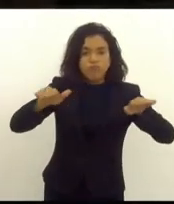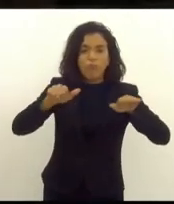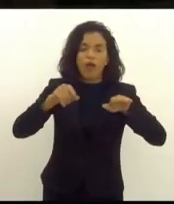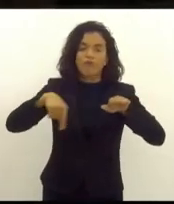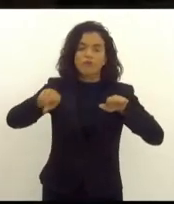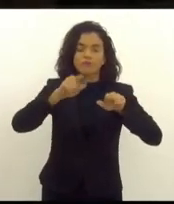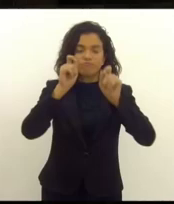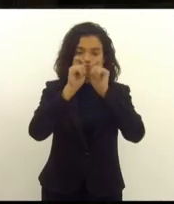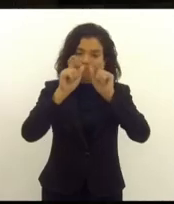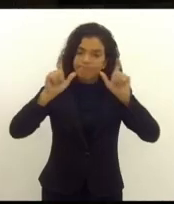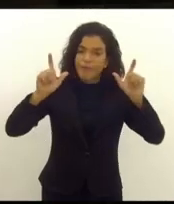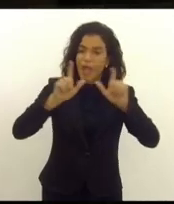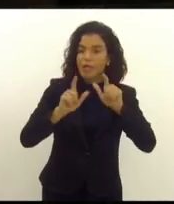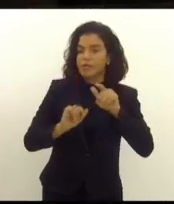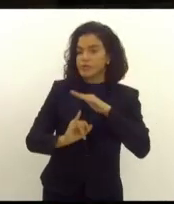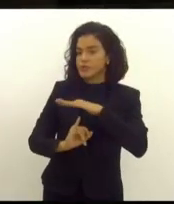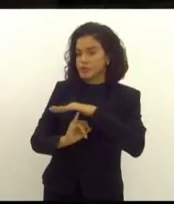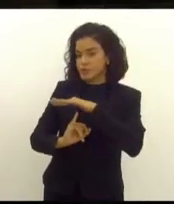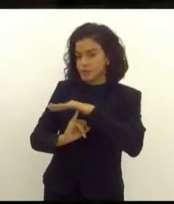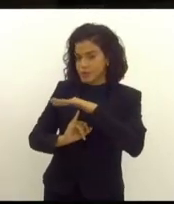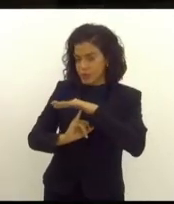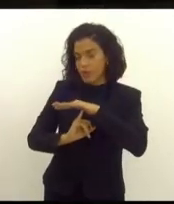a institucionalidade